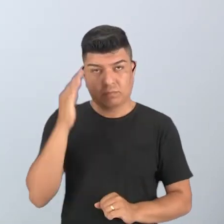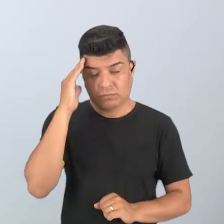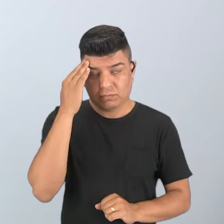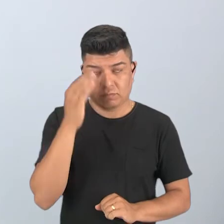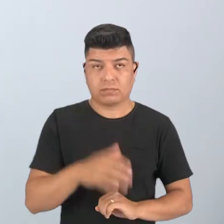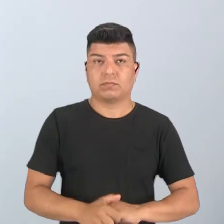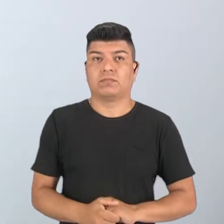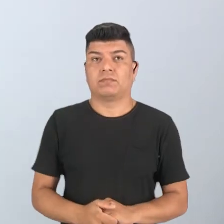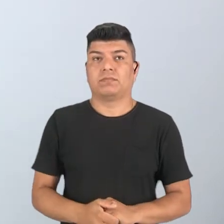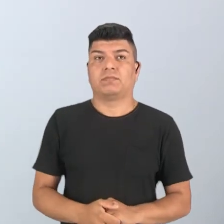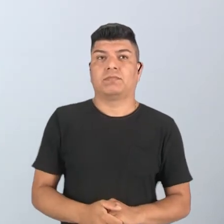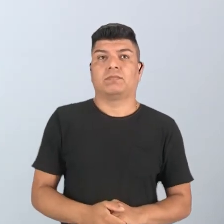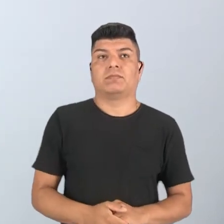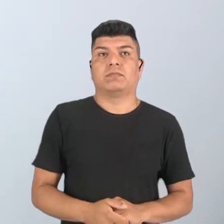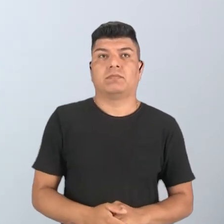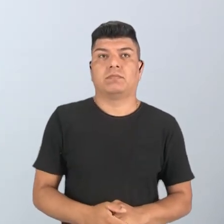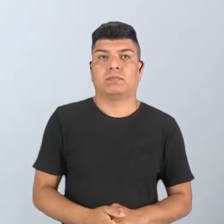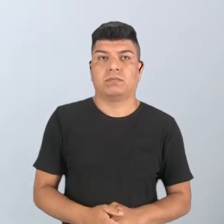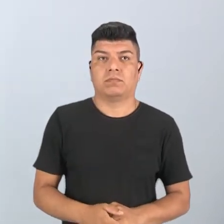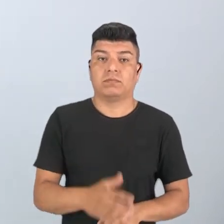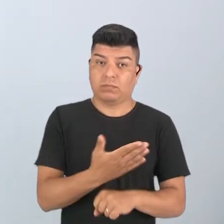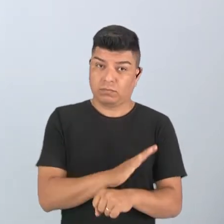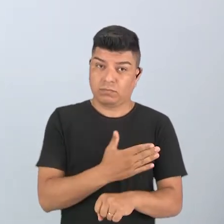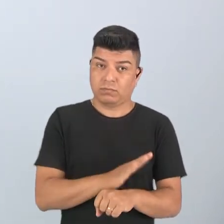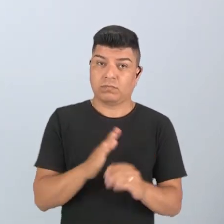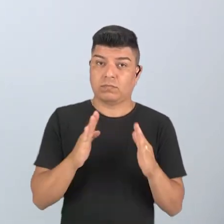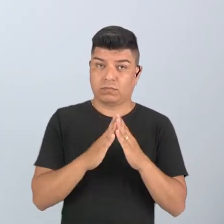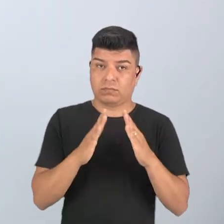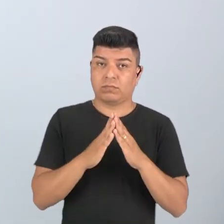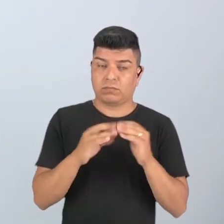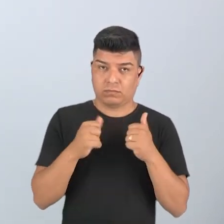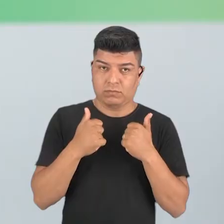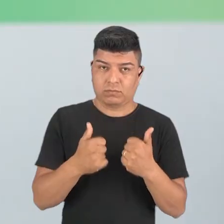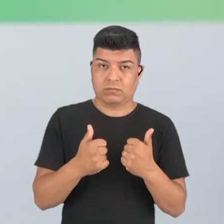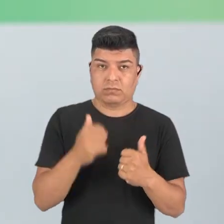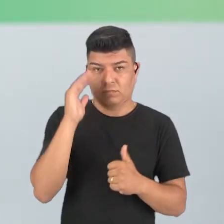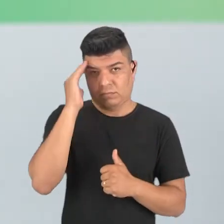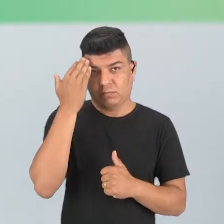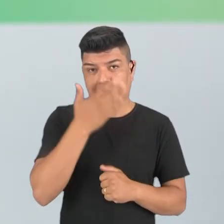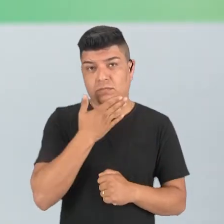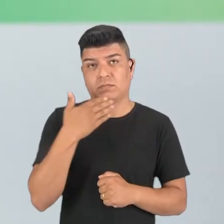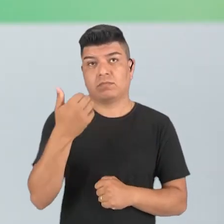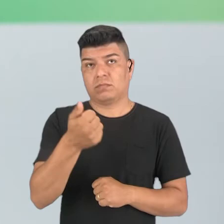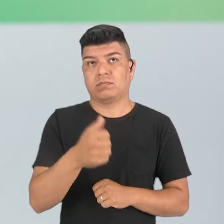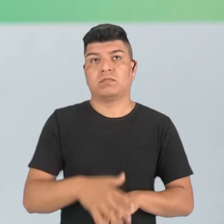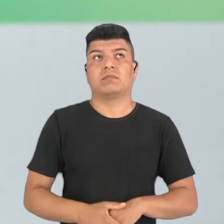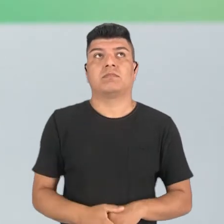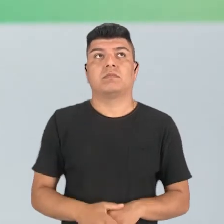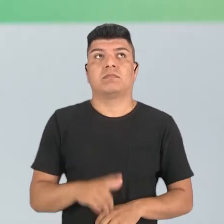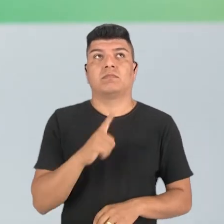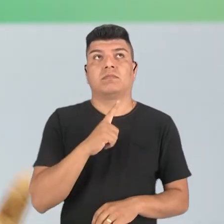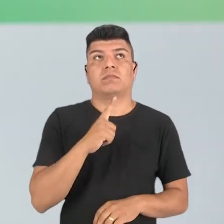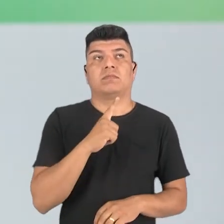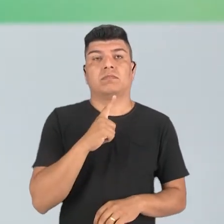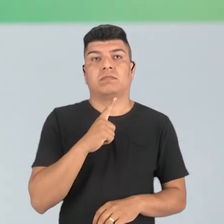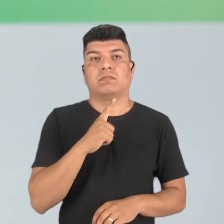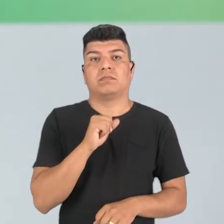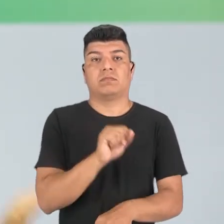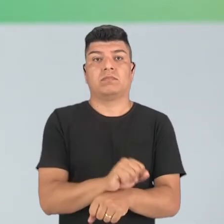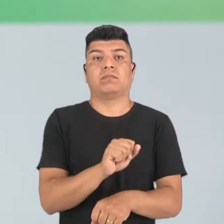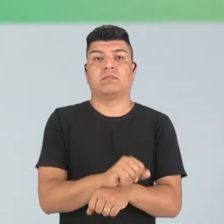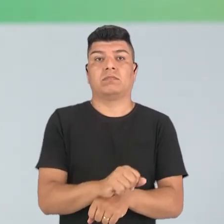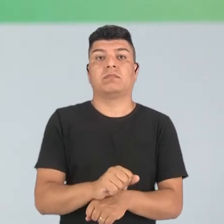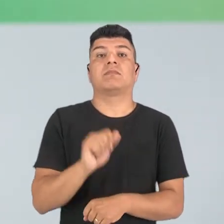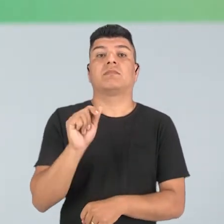Entendido? Então, faça esse exercício em casa, tá bom? Para você entender melhor. E aí nós temos a pausa que